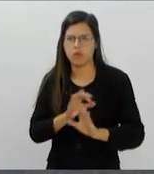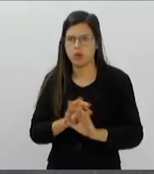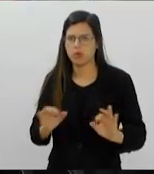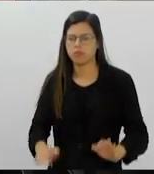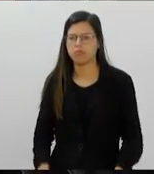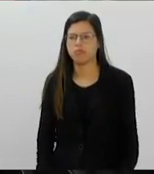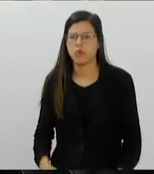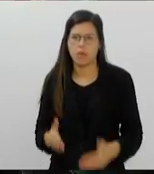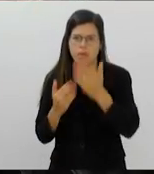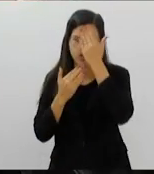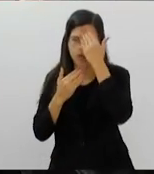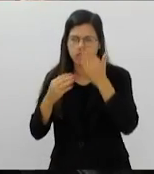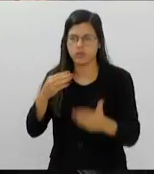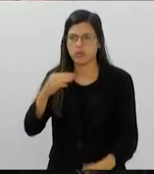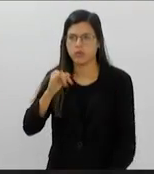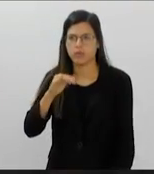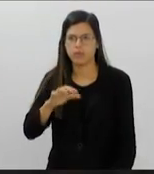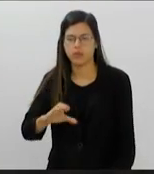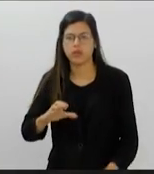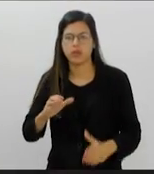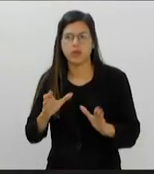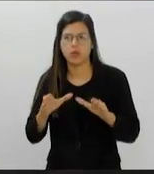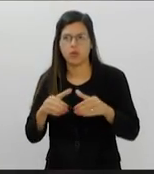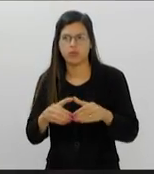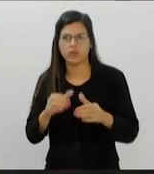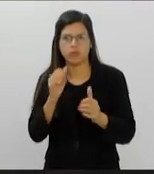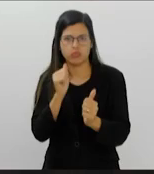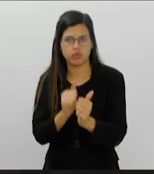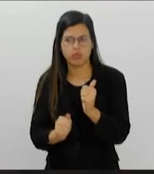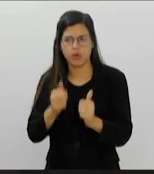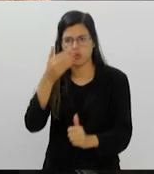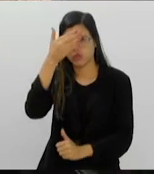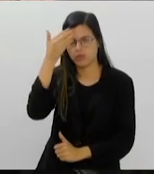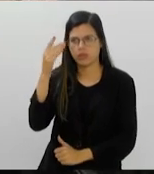Muito obrigado, Mink. Pela Comissão de Esporte e Lazer, deputado Alan Lopes.